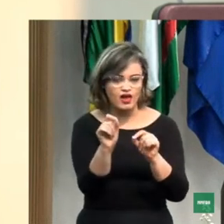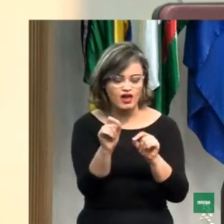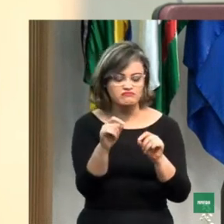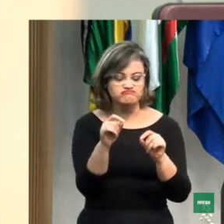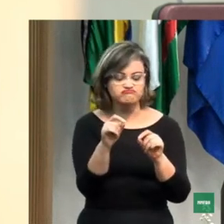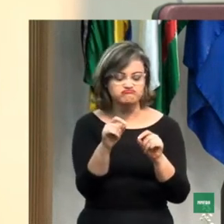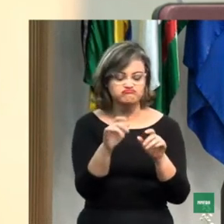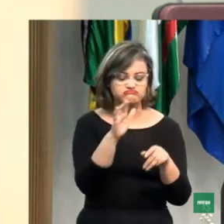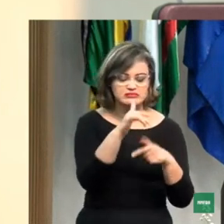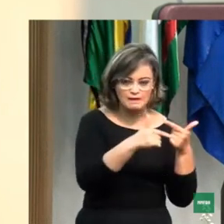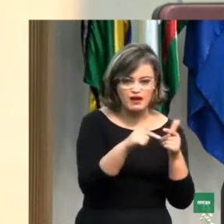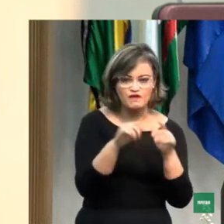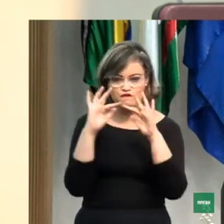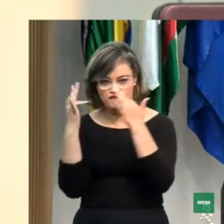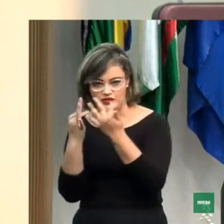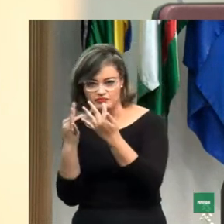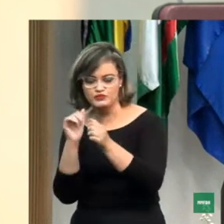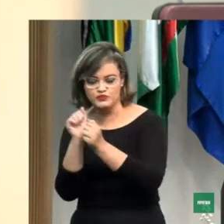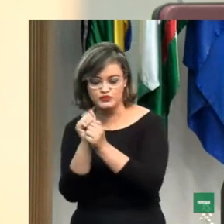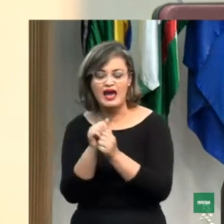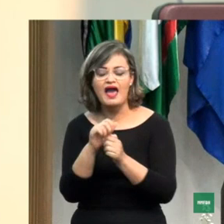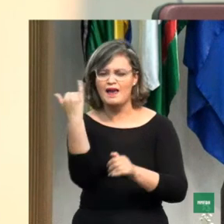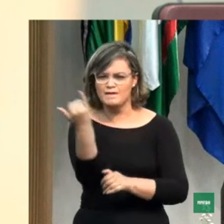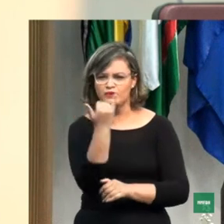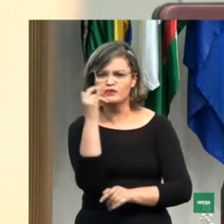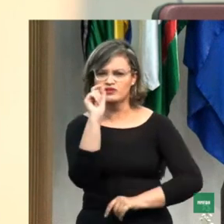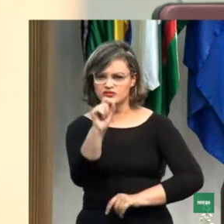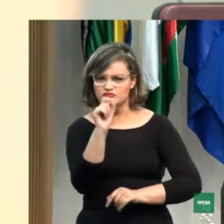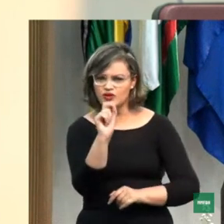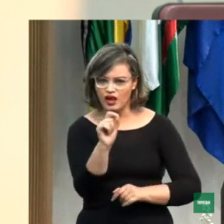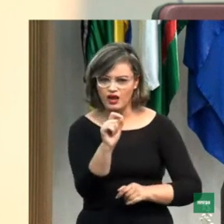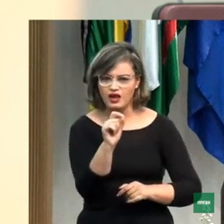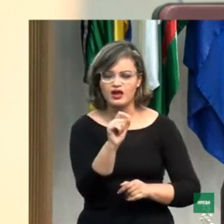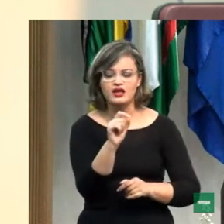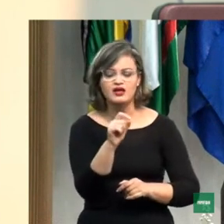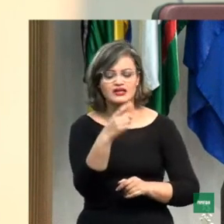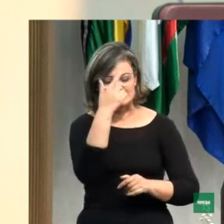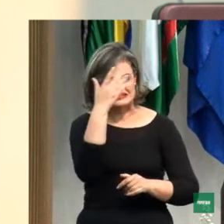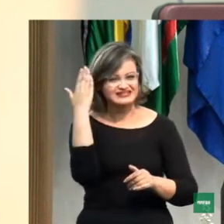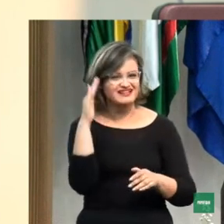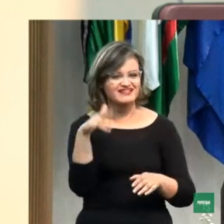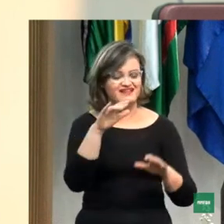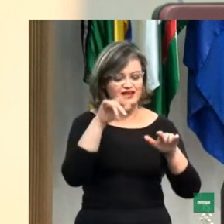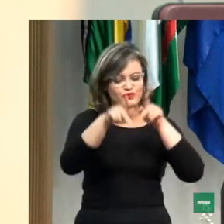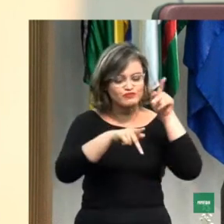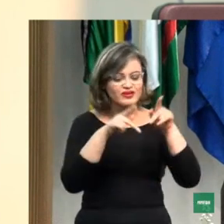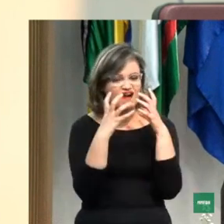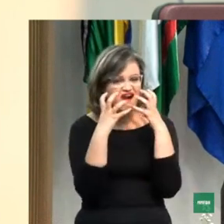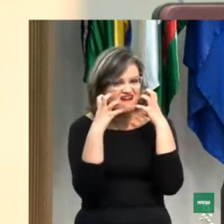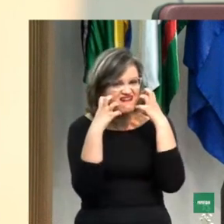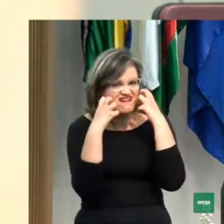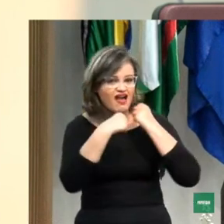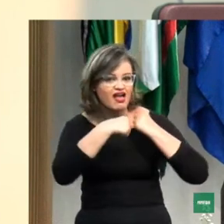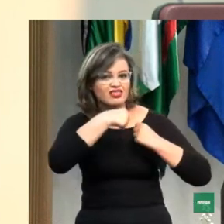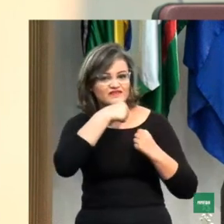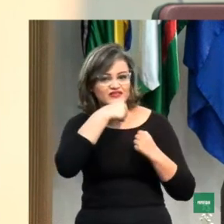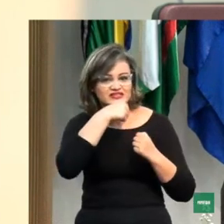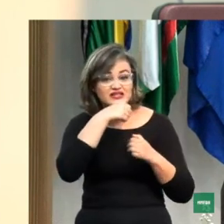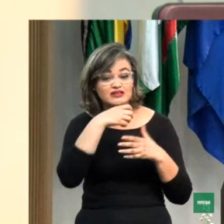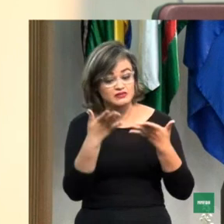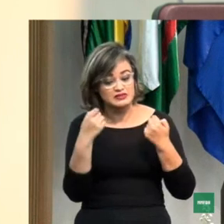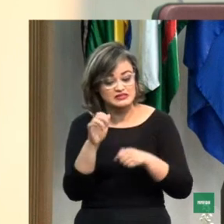essencial inverter o ciclo de envelhecimento da população e aumentar a satisfação dos colaboradores